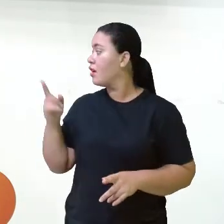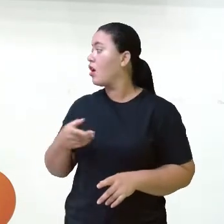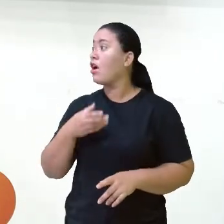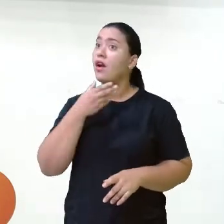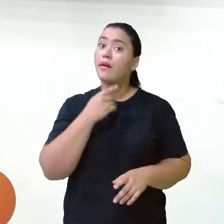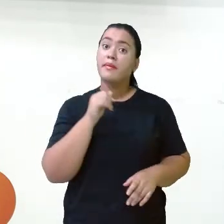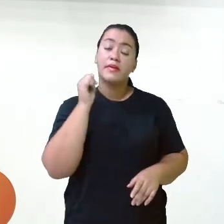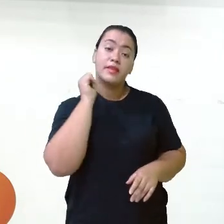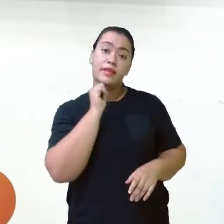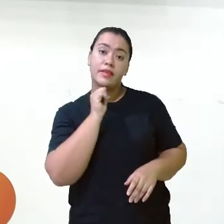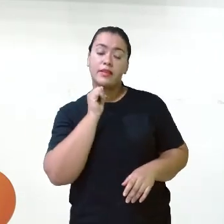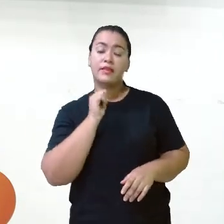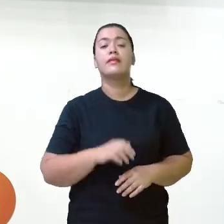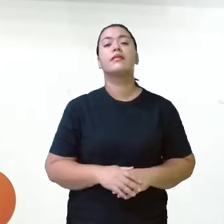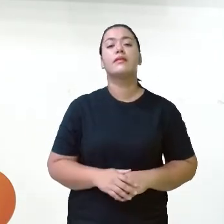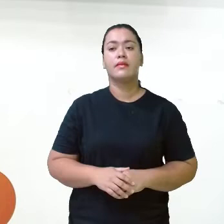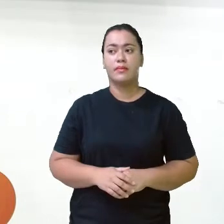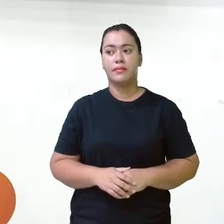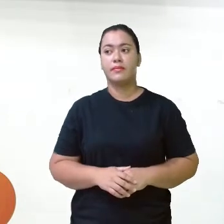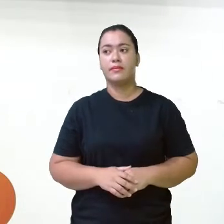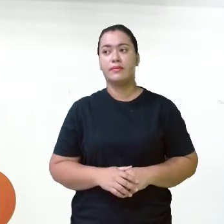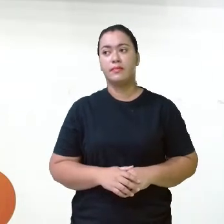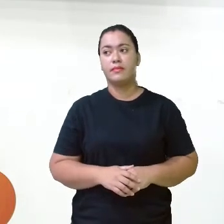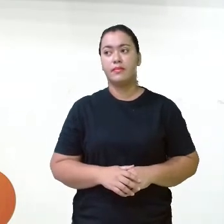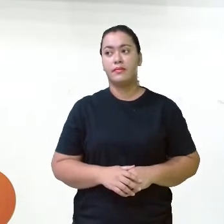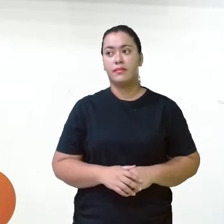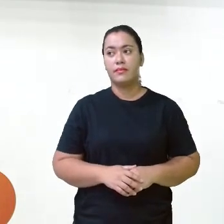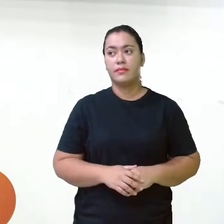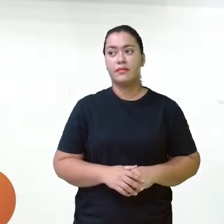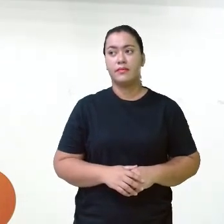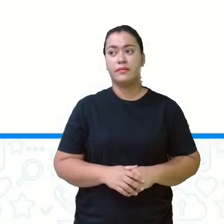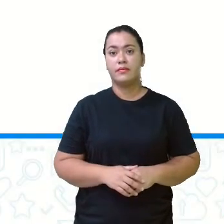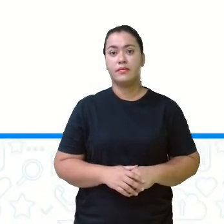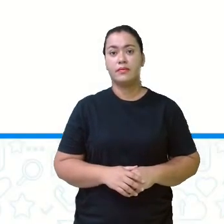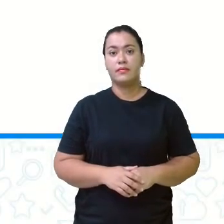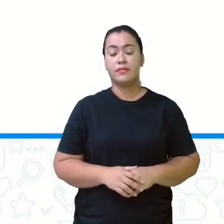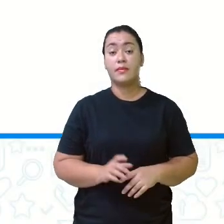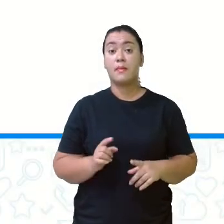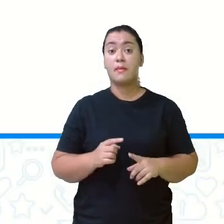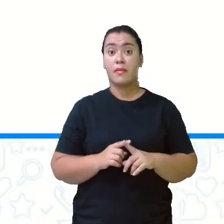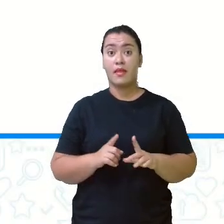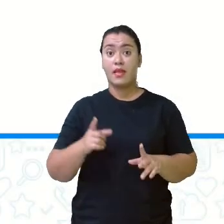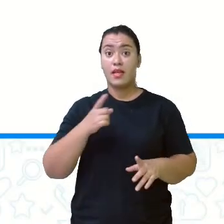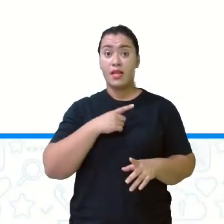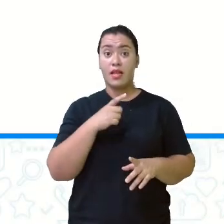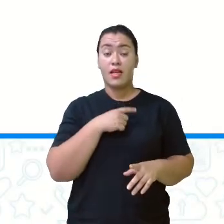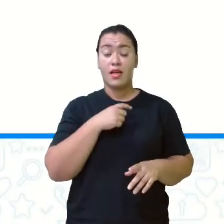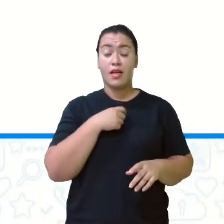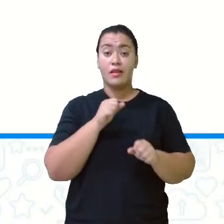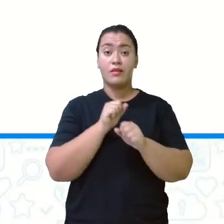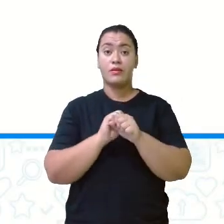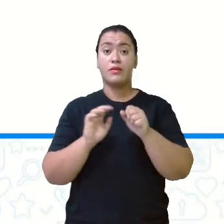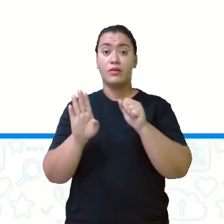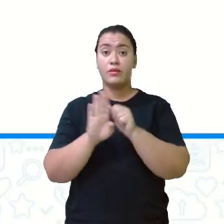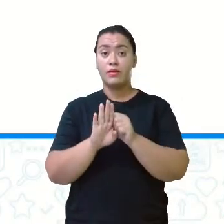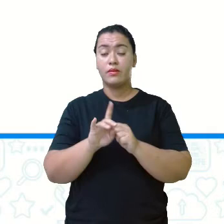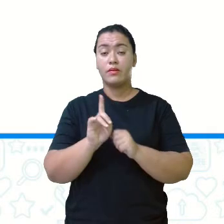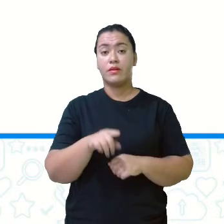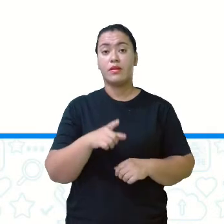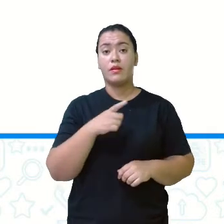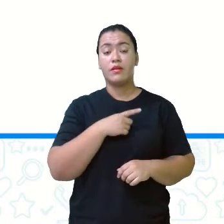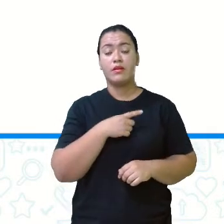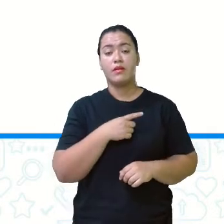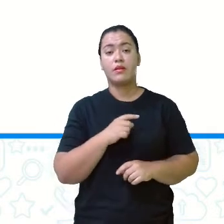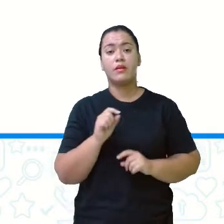feminino, menino, menina. Não é? Mas existem substantivos que a